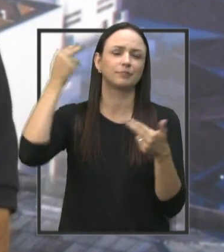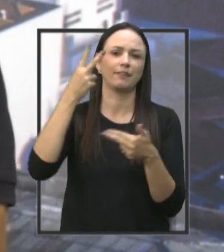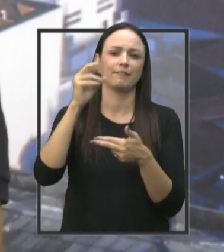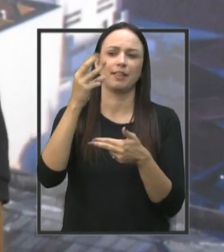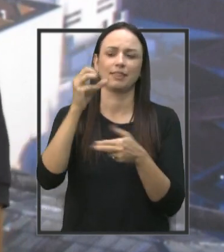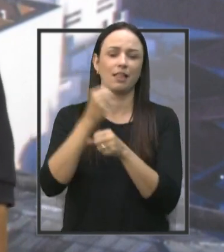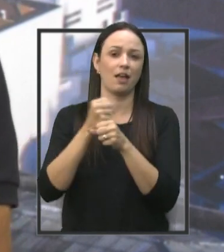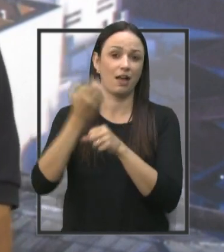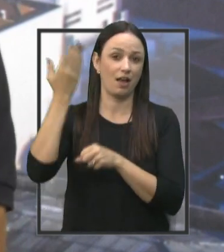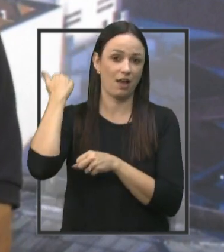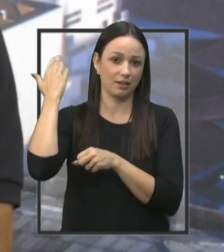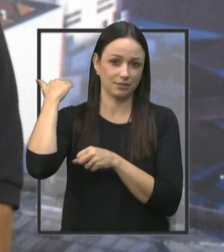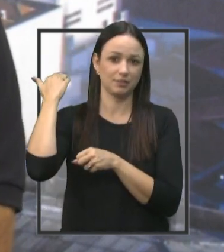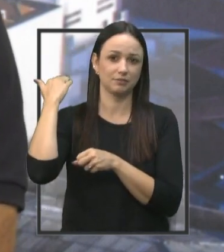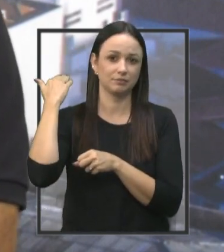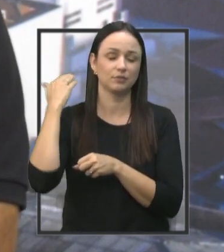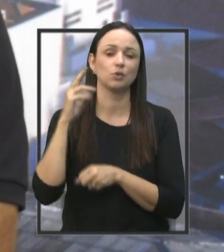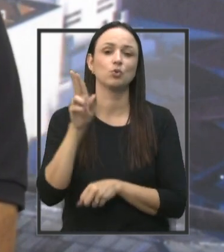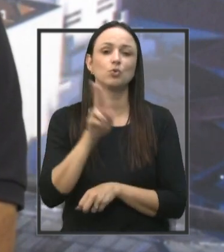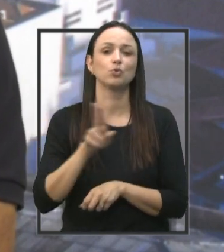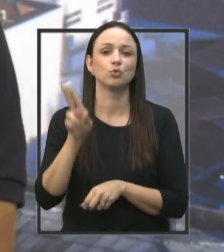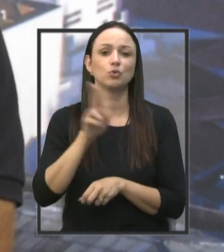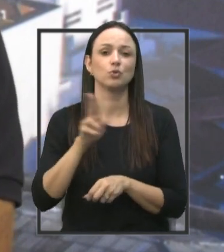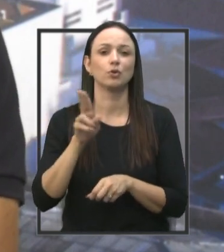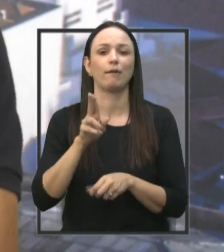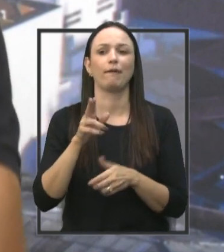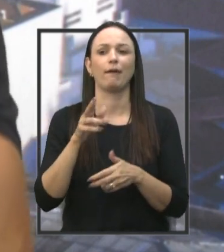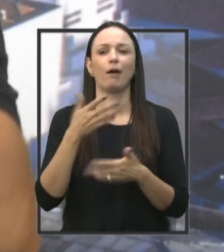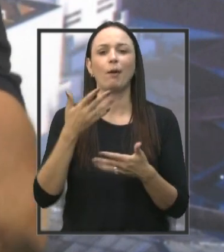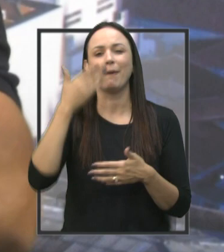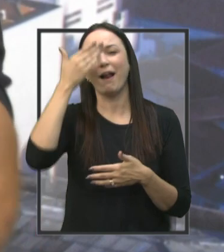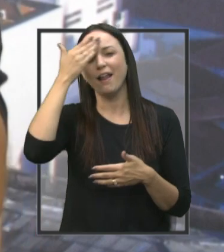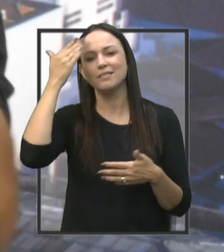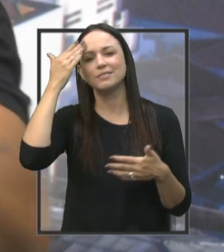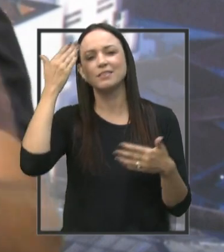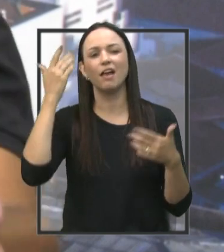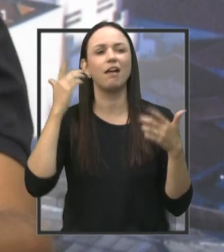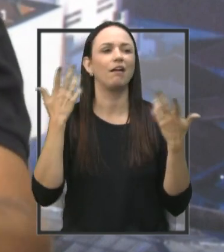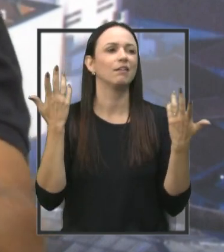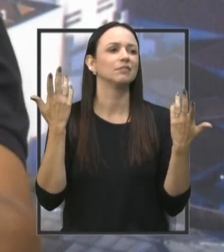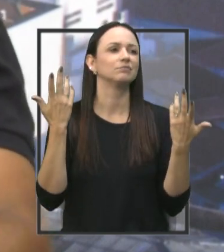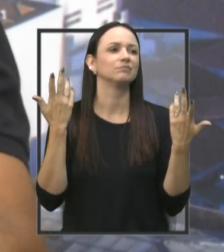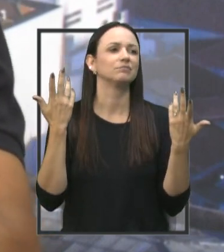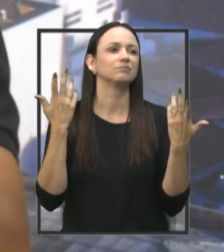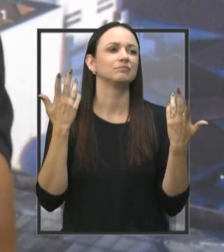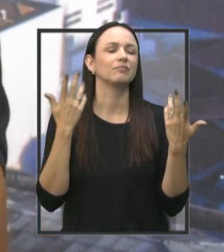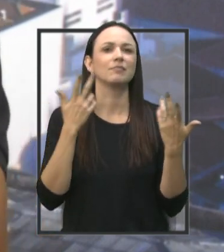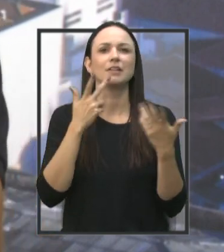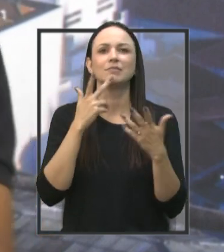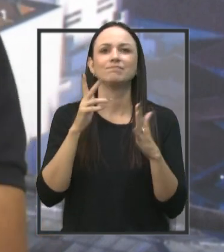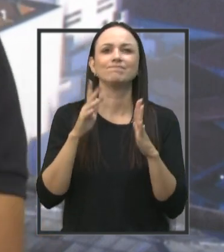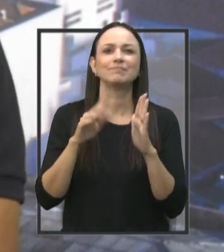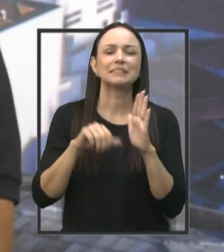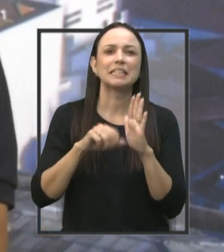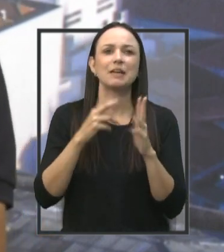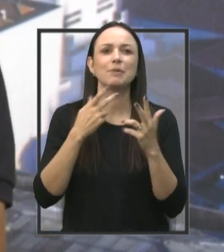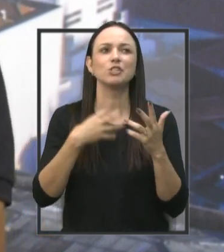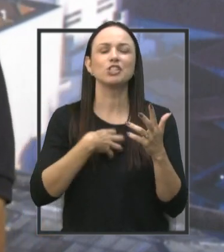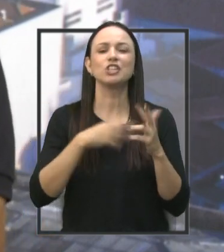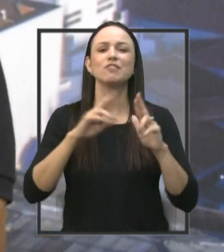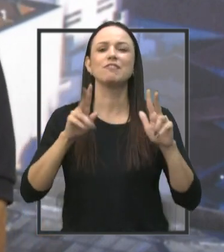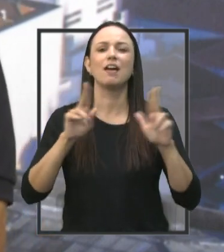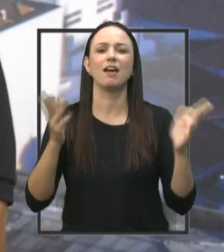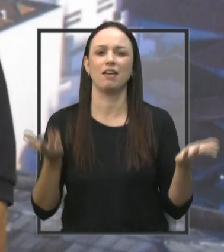20, 30 anos atrás, era usado como lazer, era ilícito, mas era de uma forma